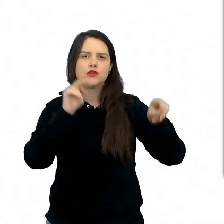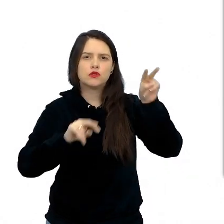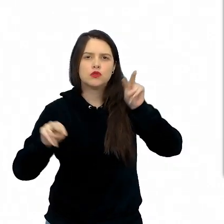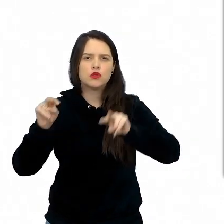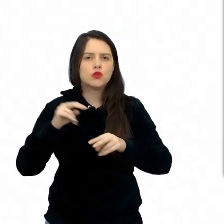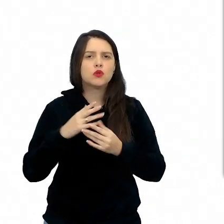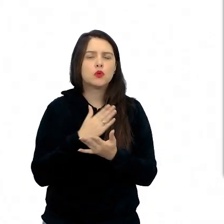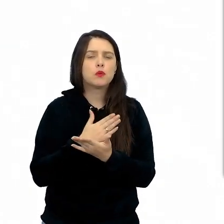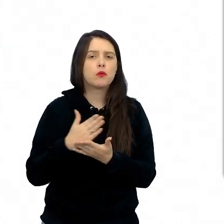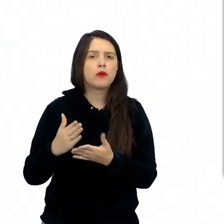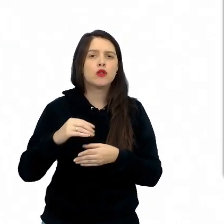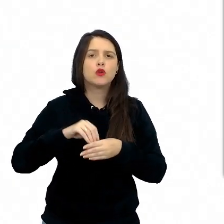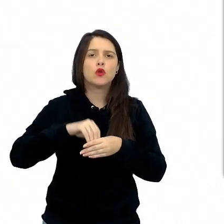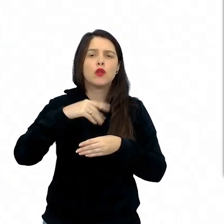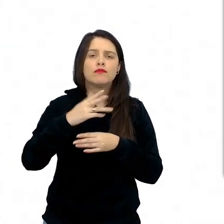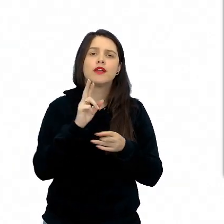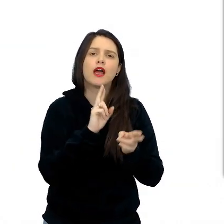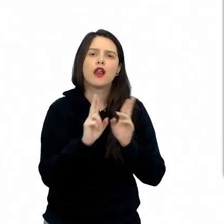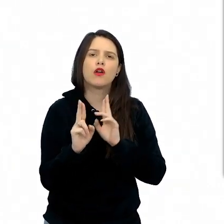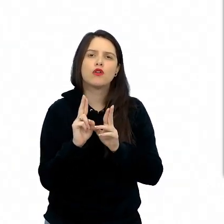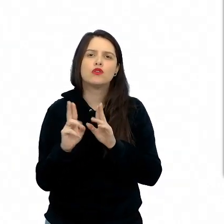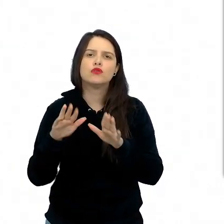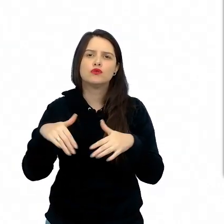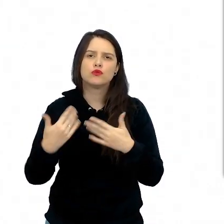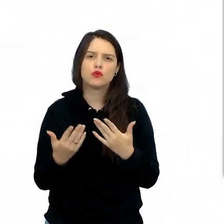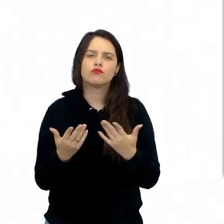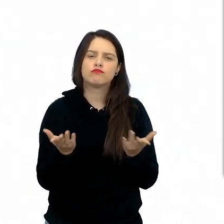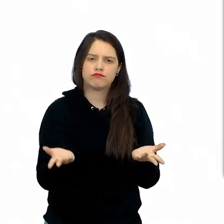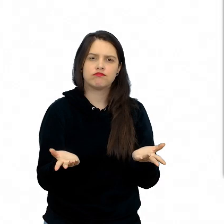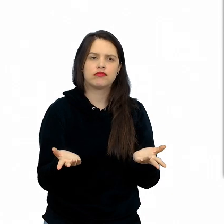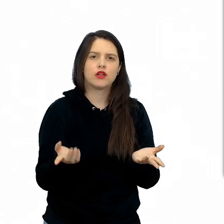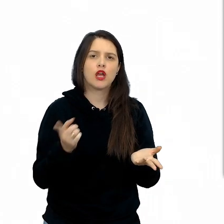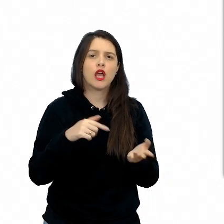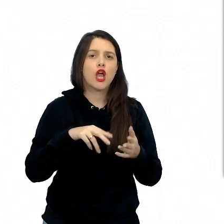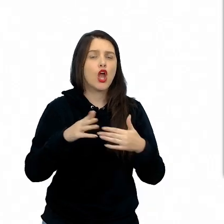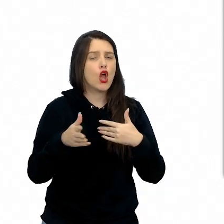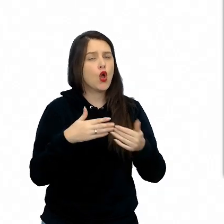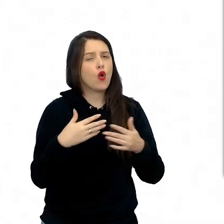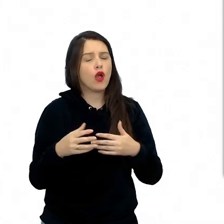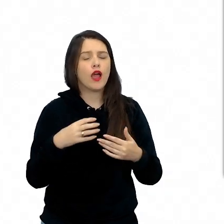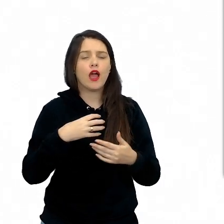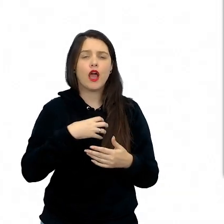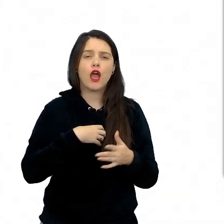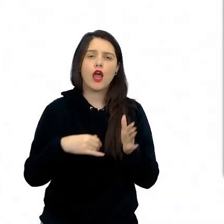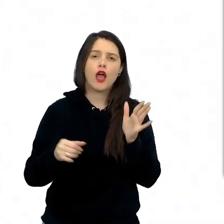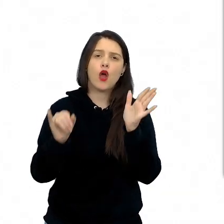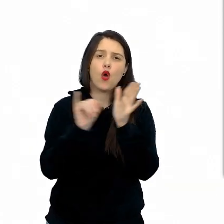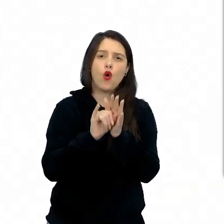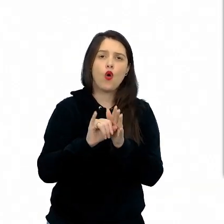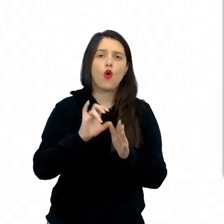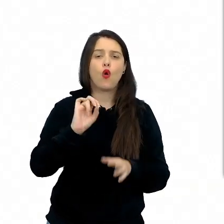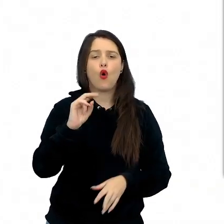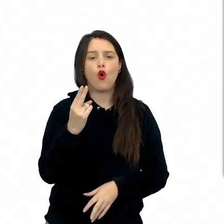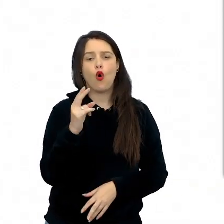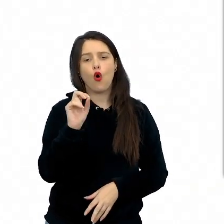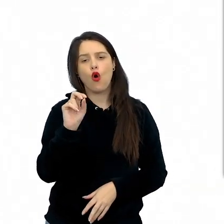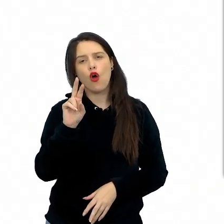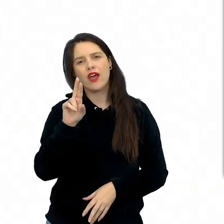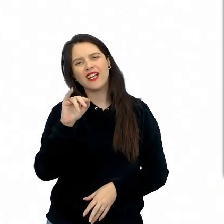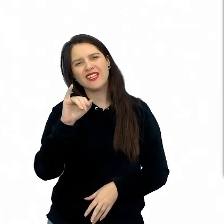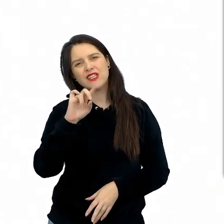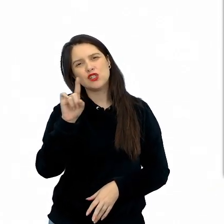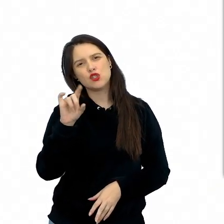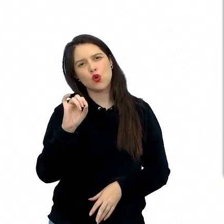momento aquele conteúdo está relacionado com o currículo, seja na forma vertical ou horizontal, e também as formas